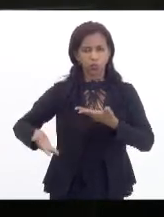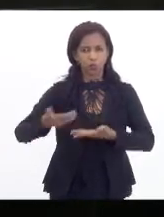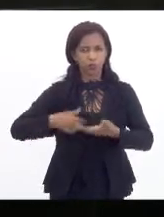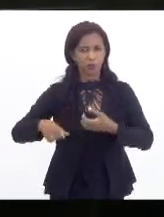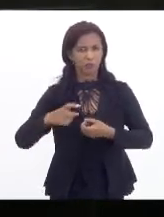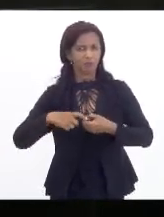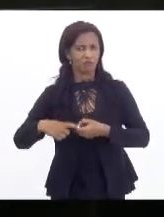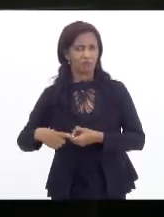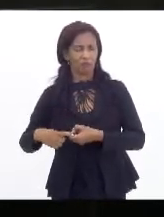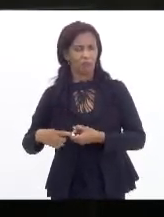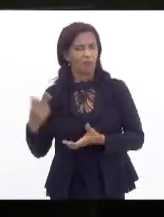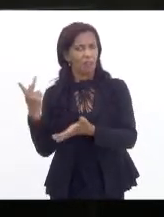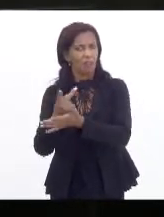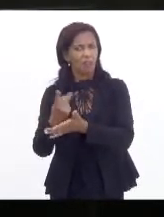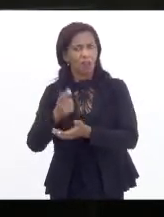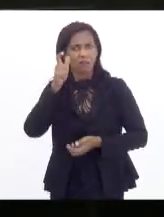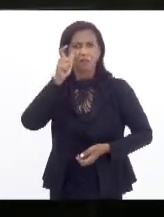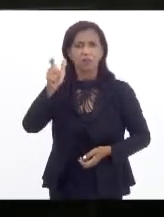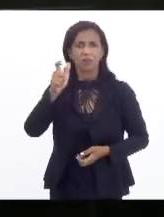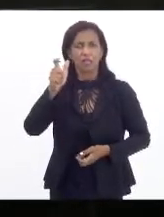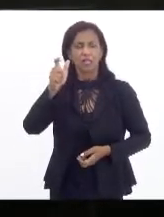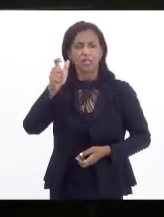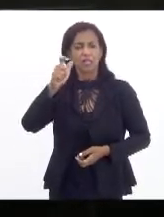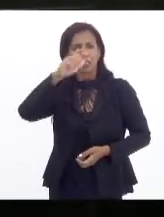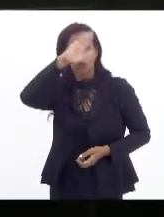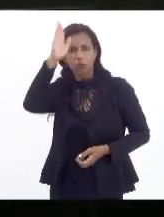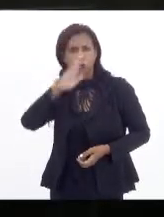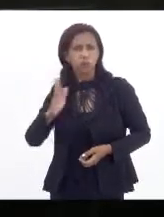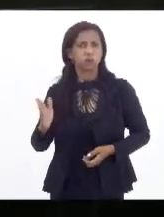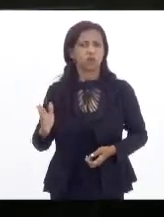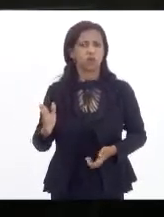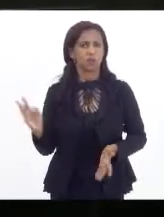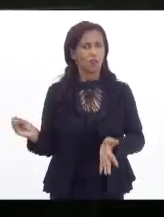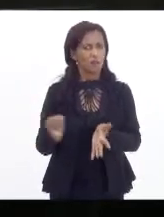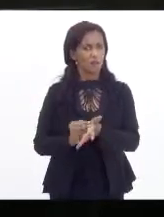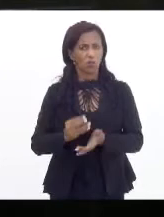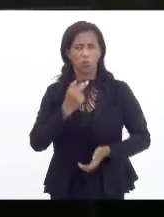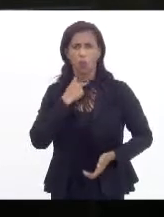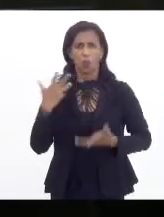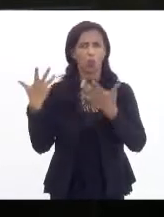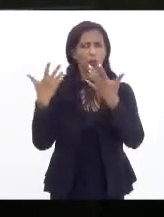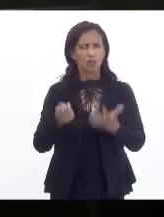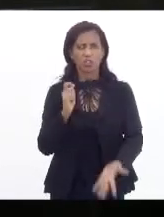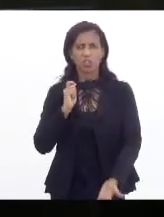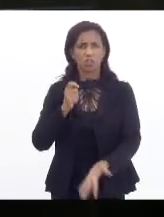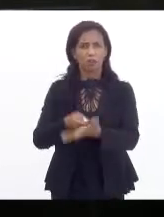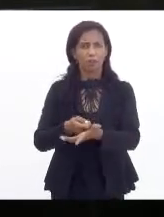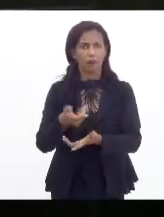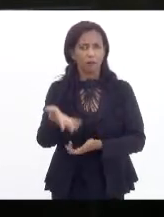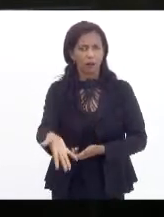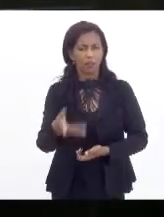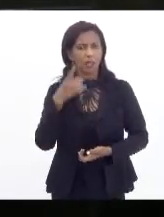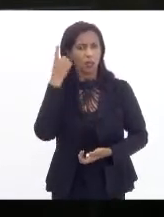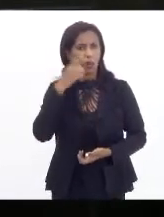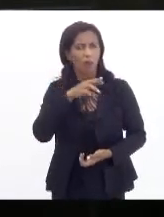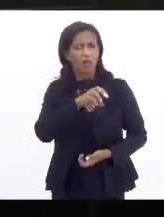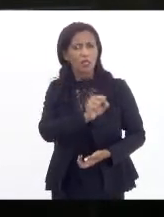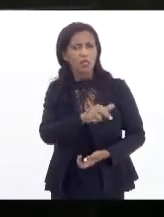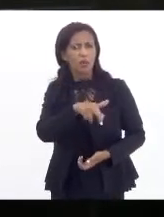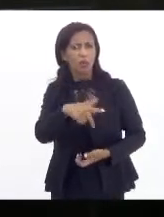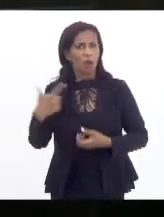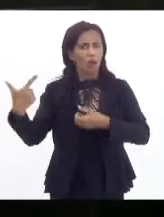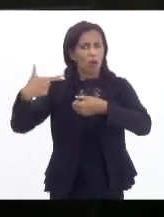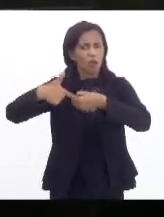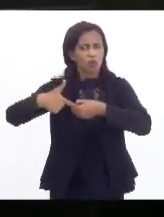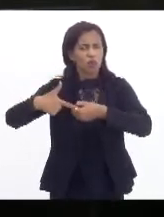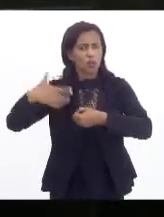lesiva ao interesse nacional, é lesiva ao Brasil. É inadmissível que a gente esteja pagando aqui, deputado Samuel, o preço da gasolina